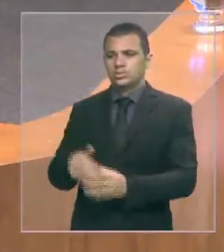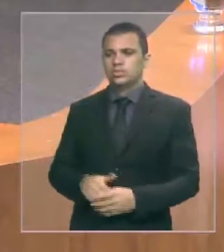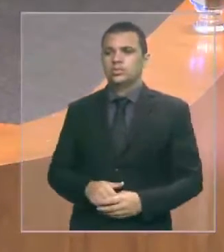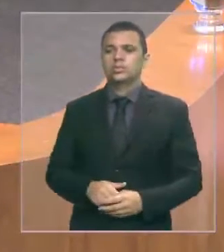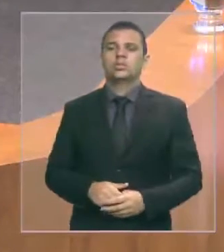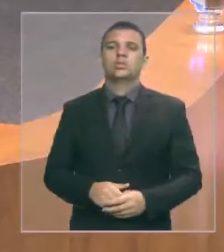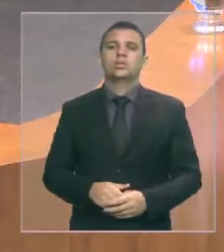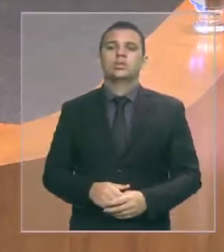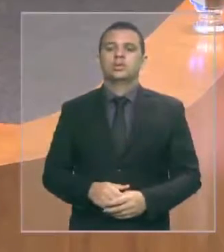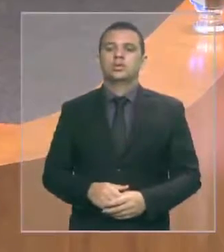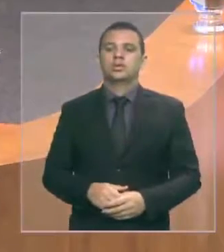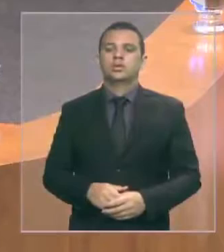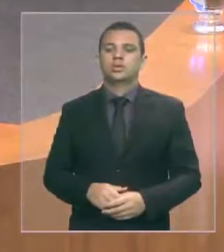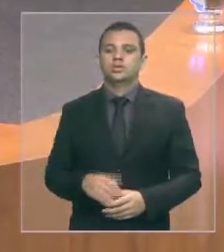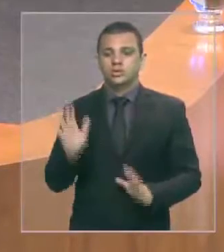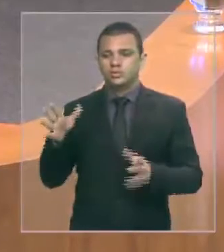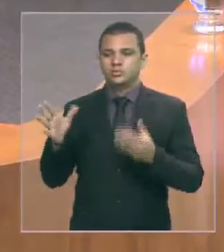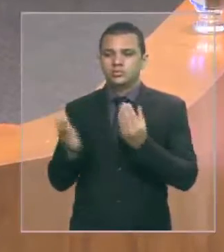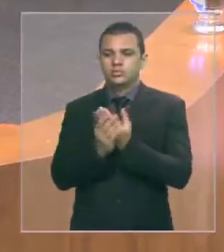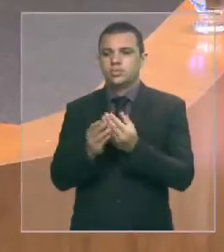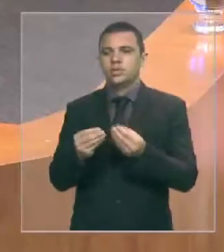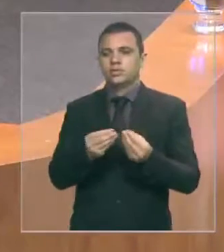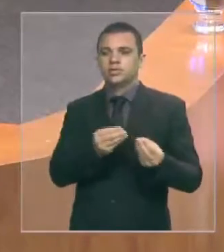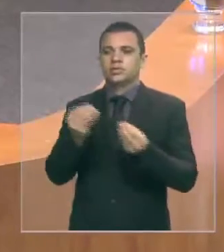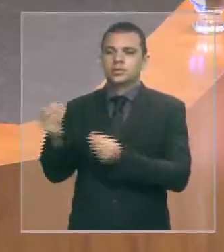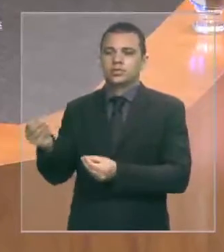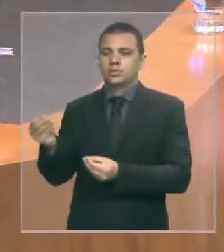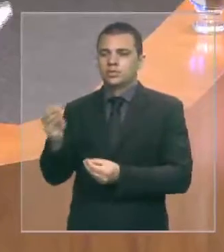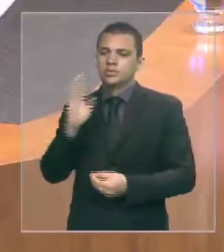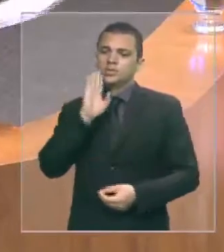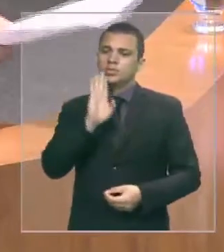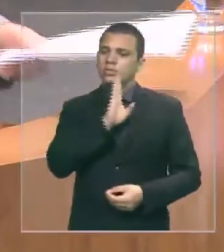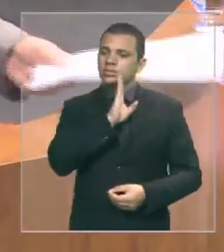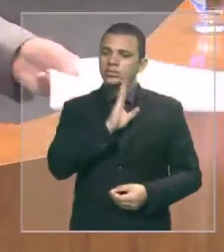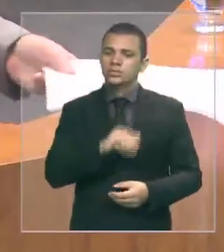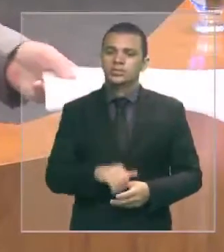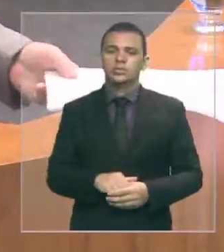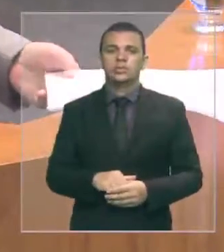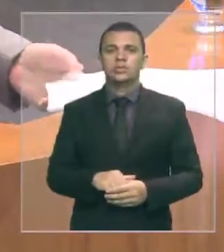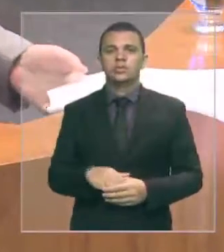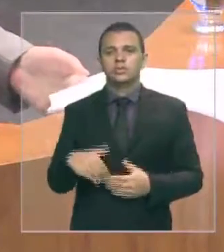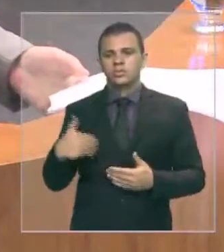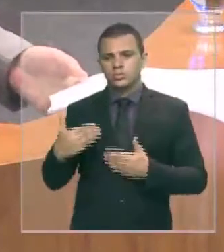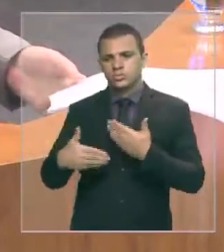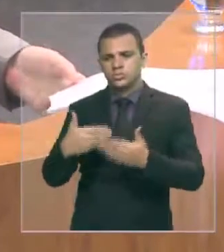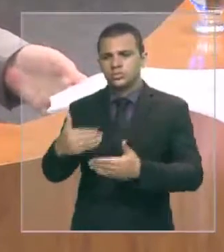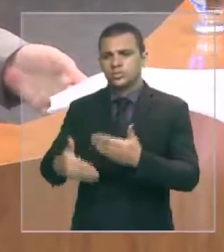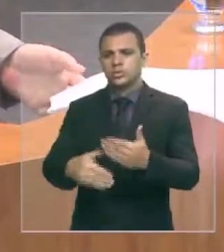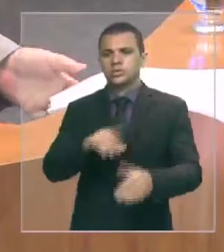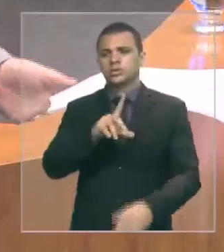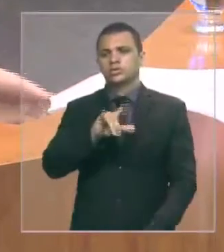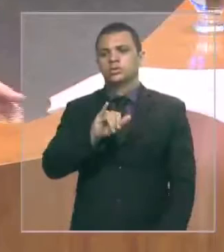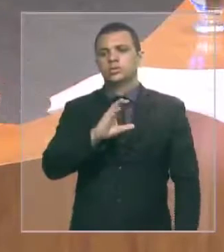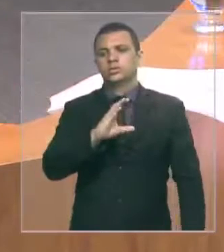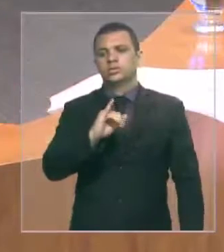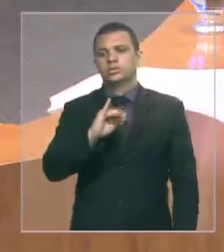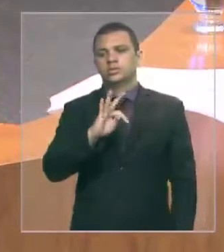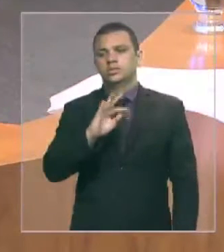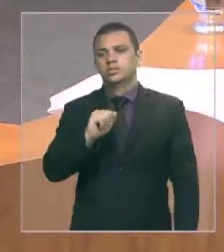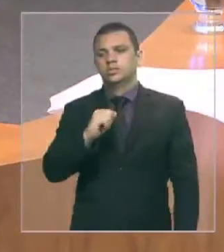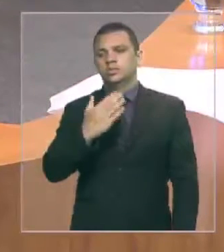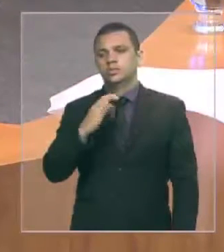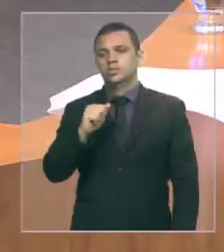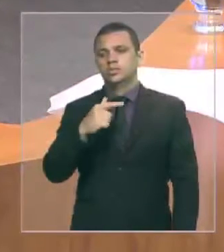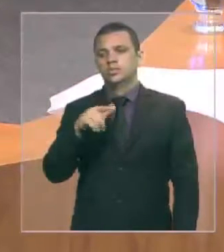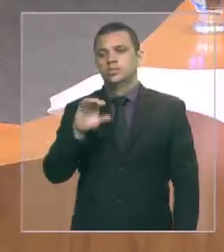nós iremos passar às mãos do nobre deputado Bira do Pindaré todo o processo licitatório, a pedido